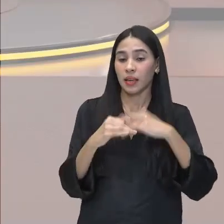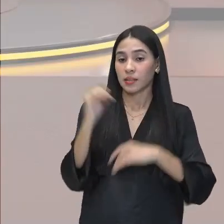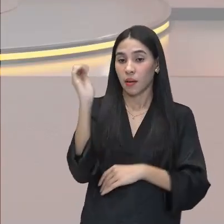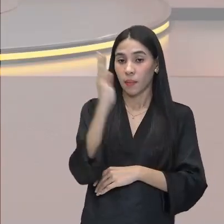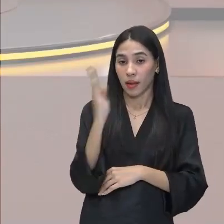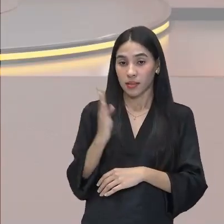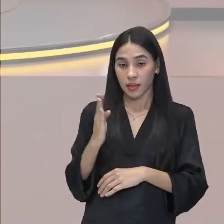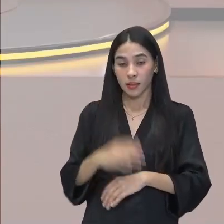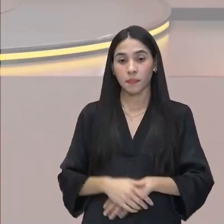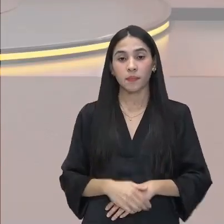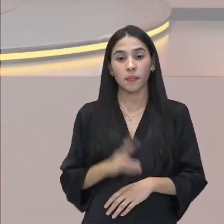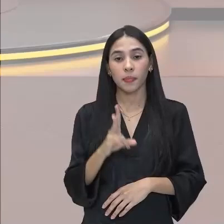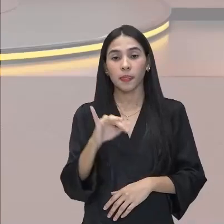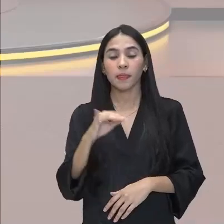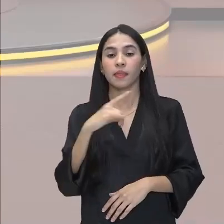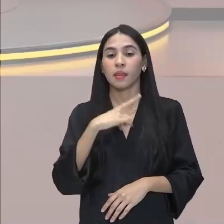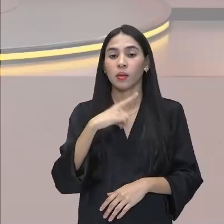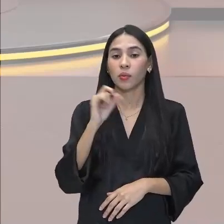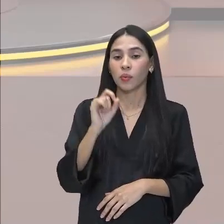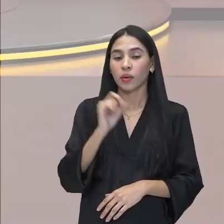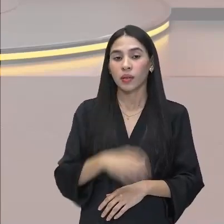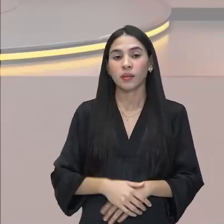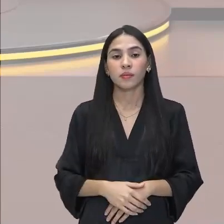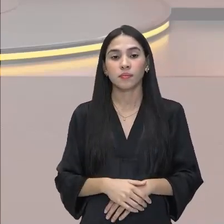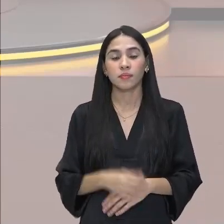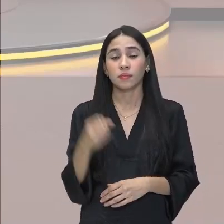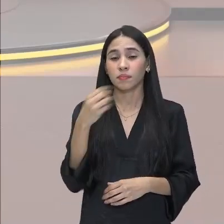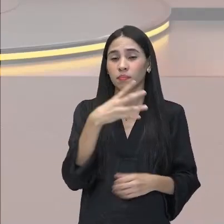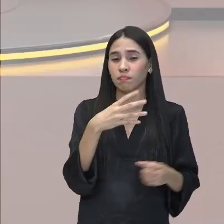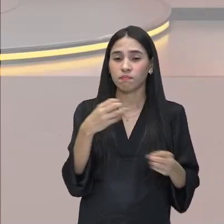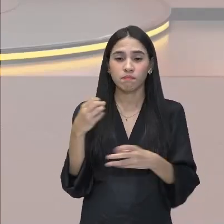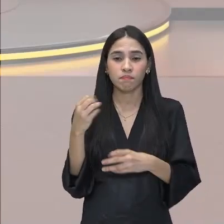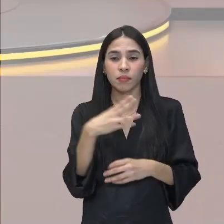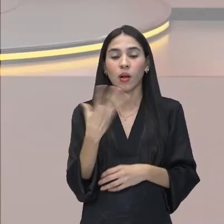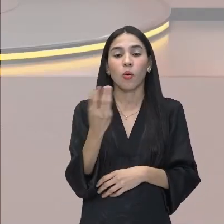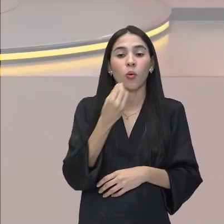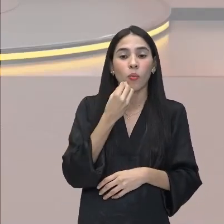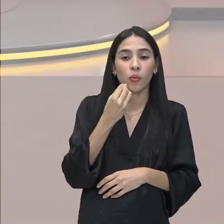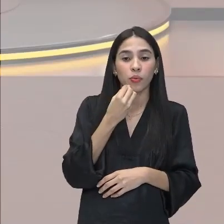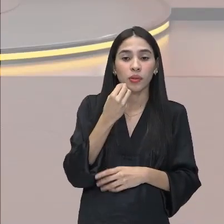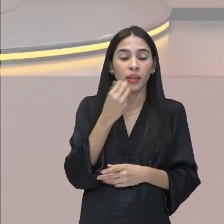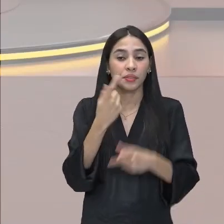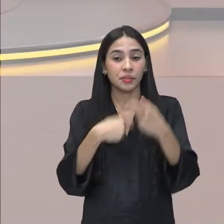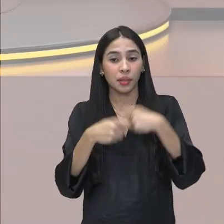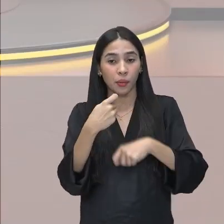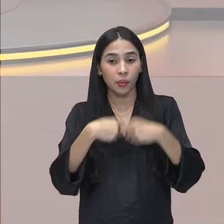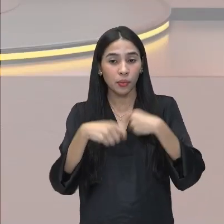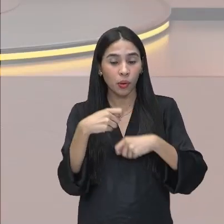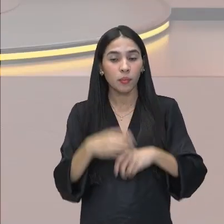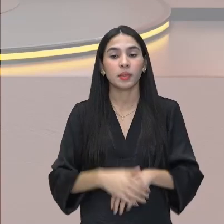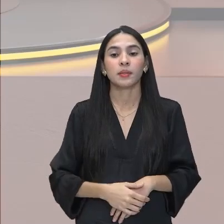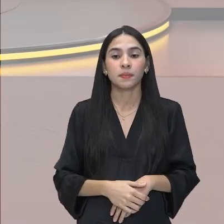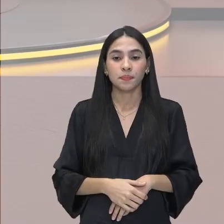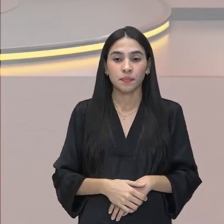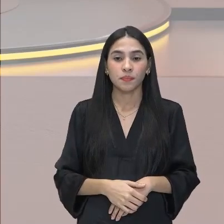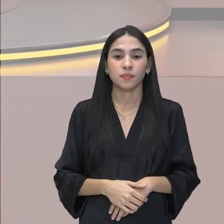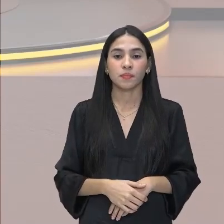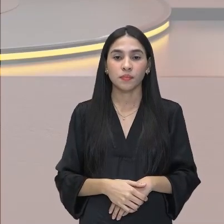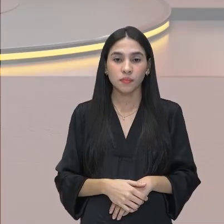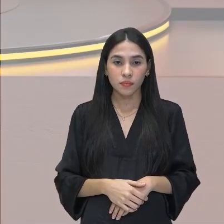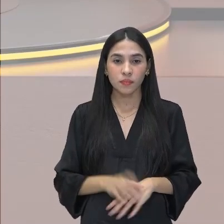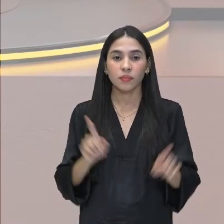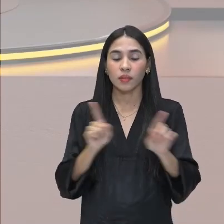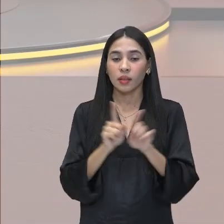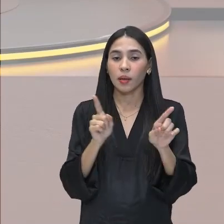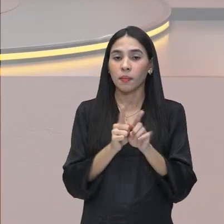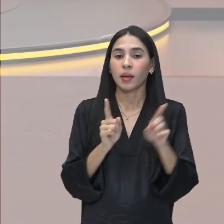brasileiras, né, nós vamos ter aí surgindo novas oportunidades econômicas, acesso